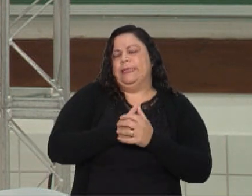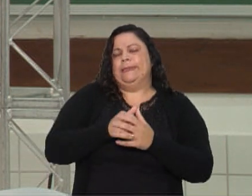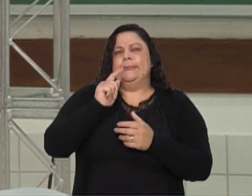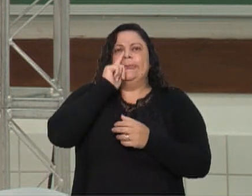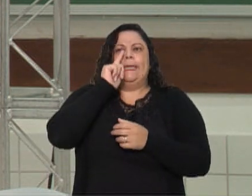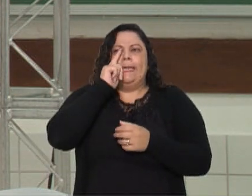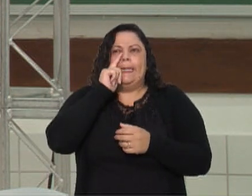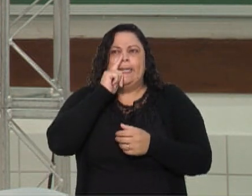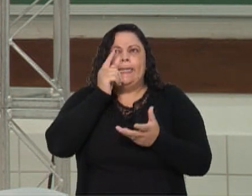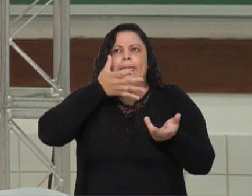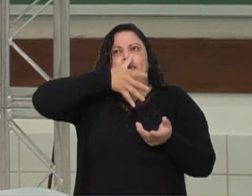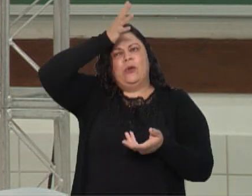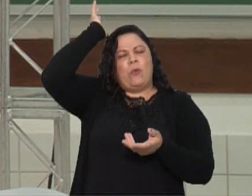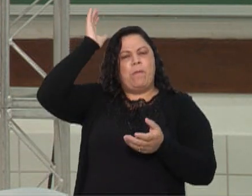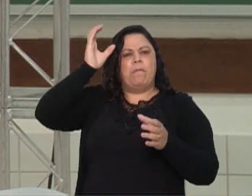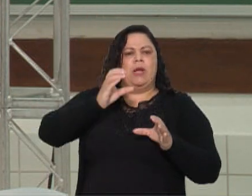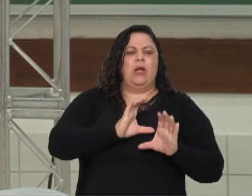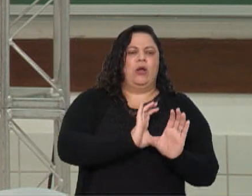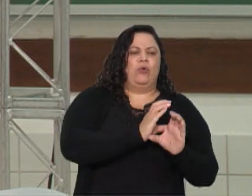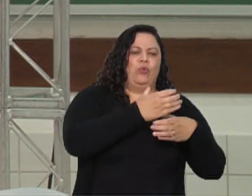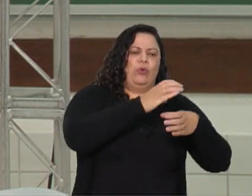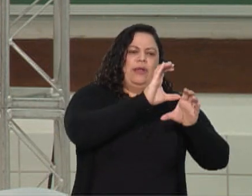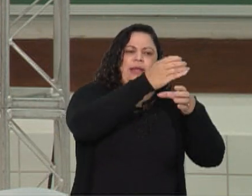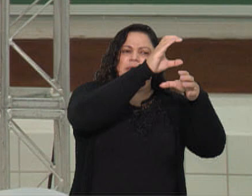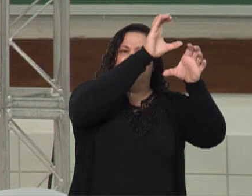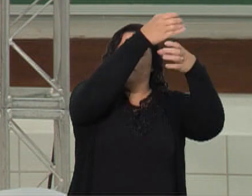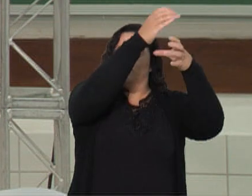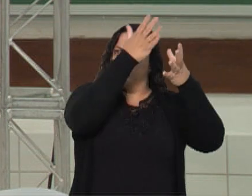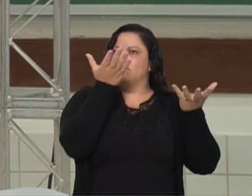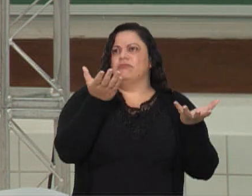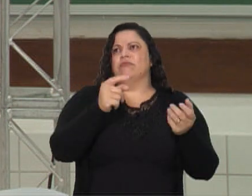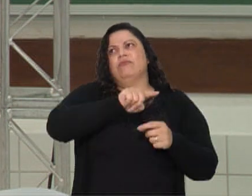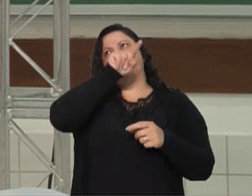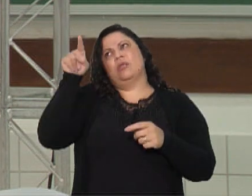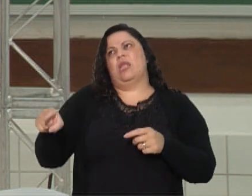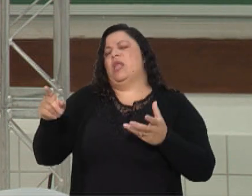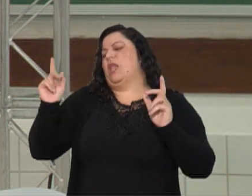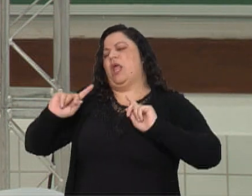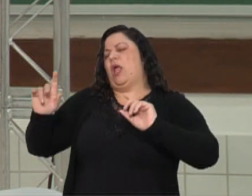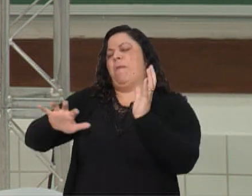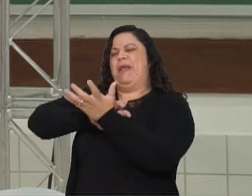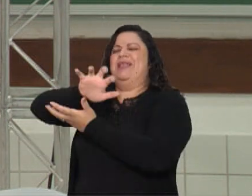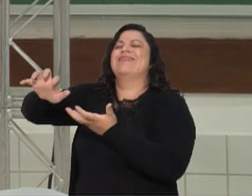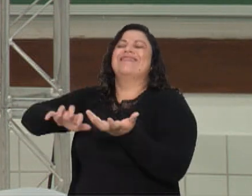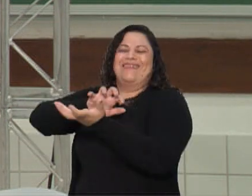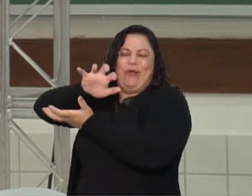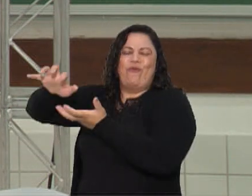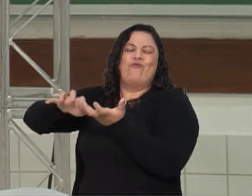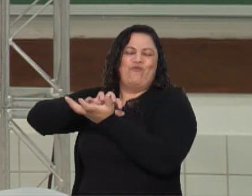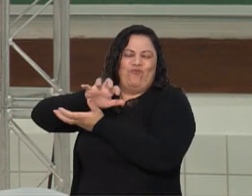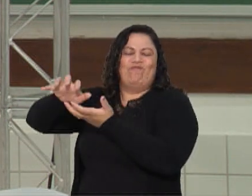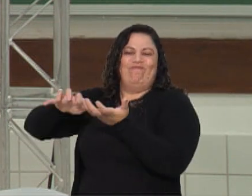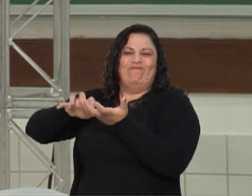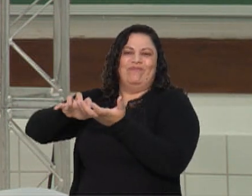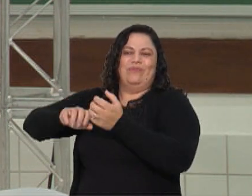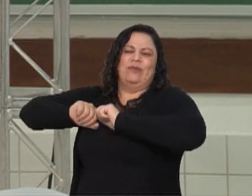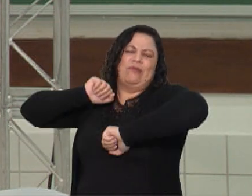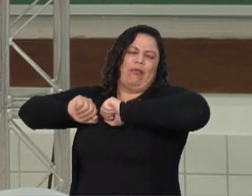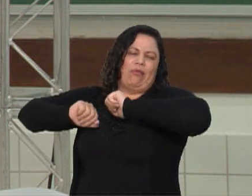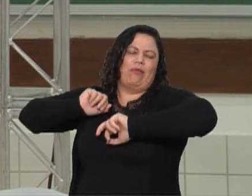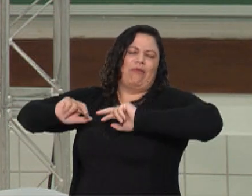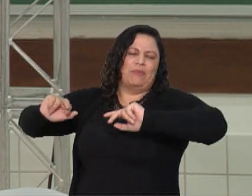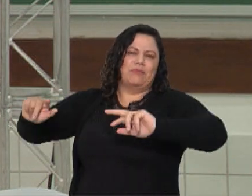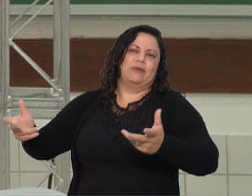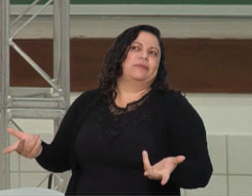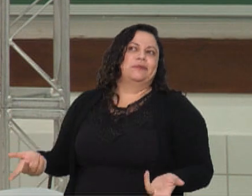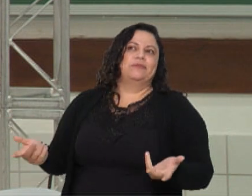colunas. Ah, não, eu gosto de um estilo mais clean, mais revolução industrial, né? Então, isso depende muito de quem está